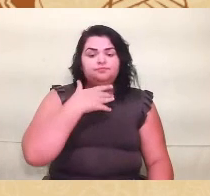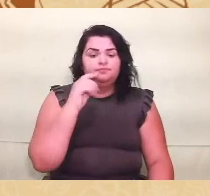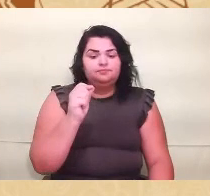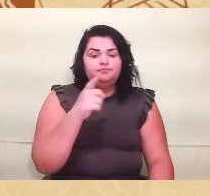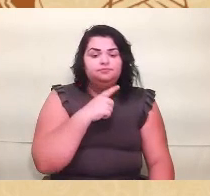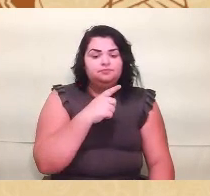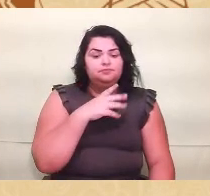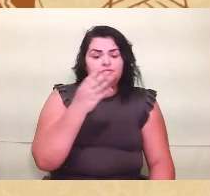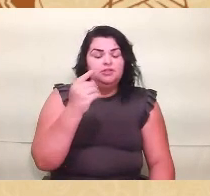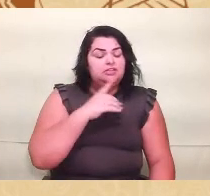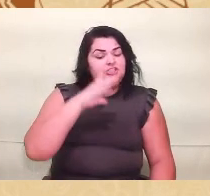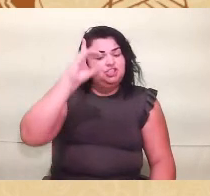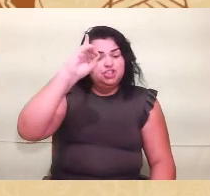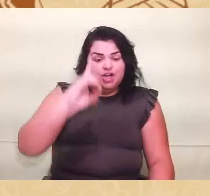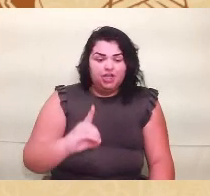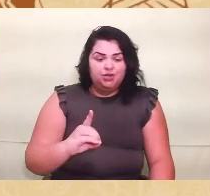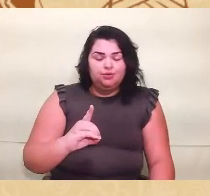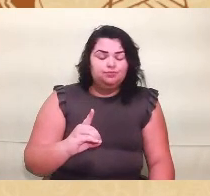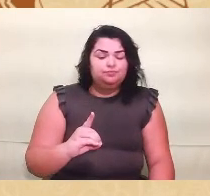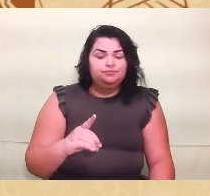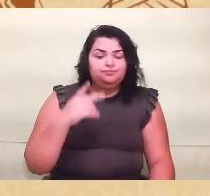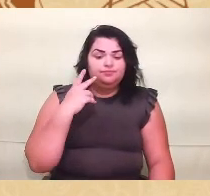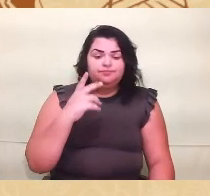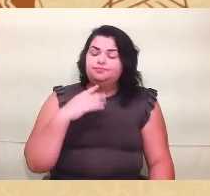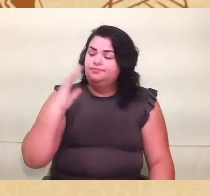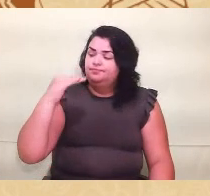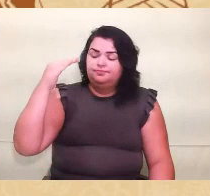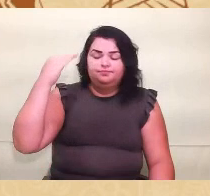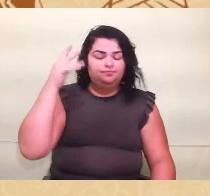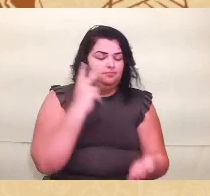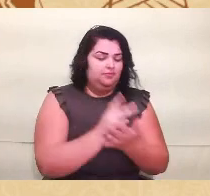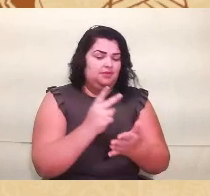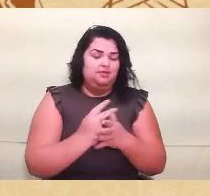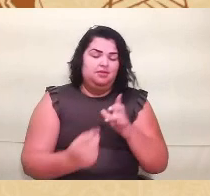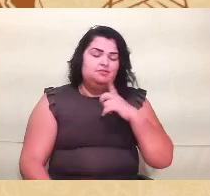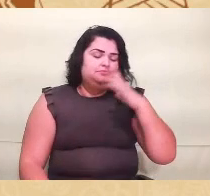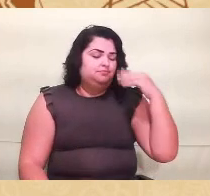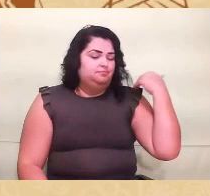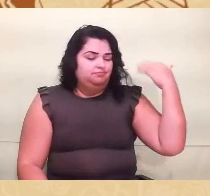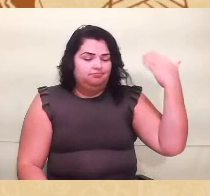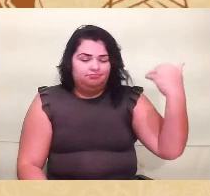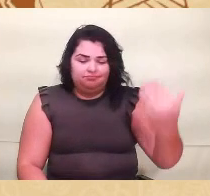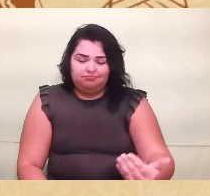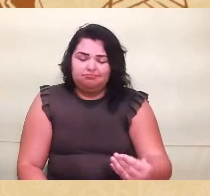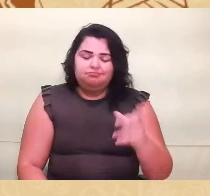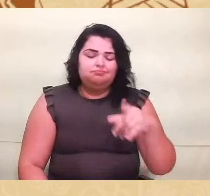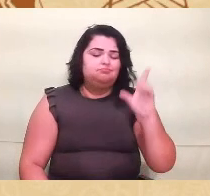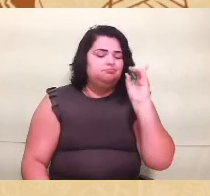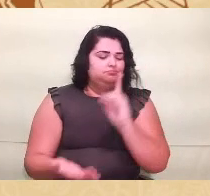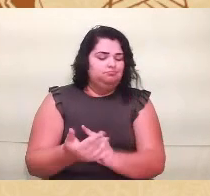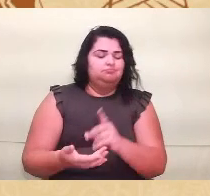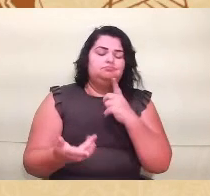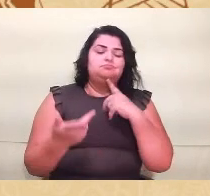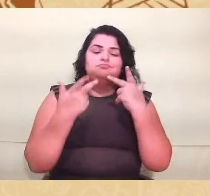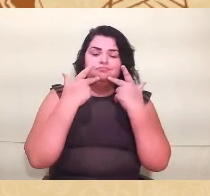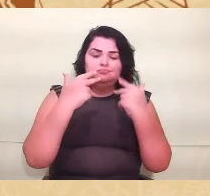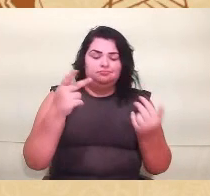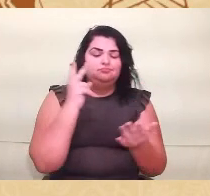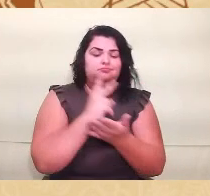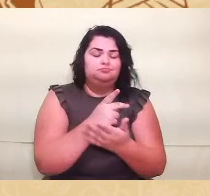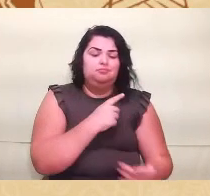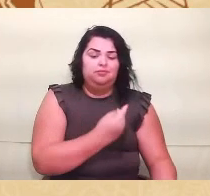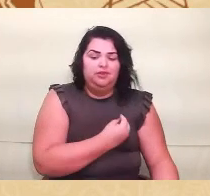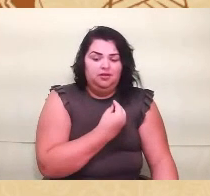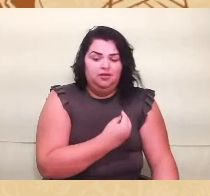um direito congênito, é genético, é originário, natural, relacional, existencial à